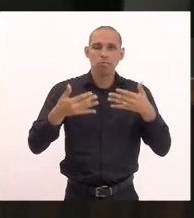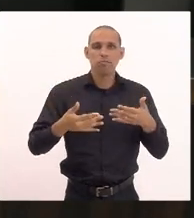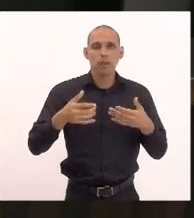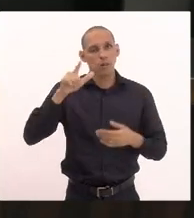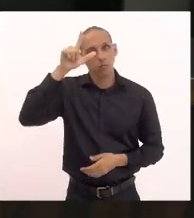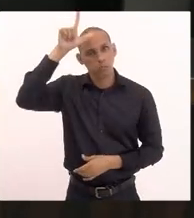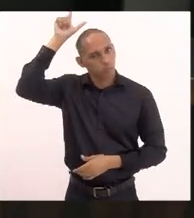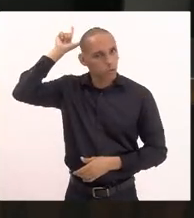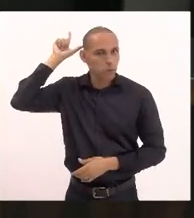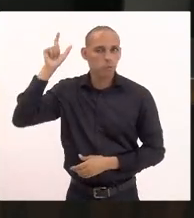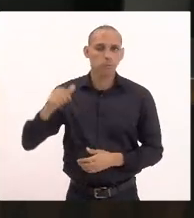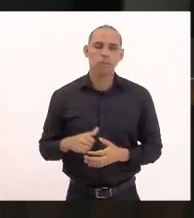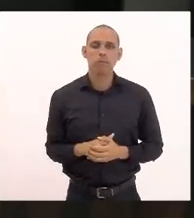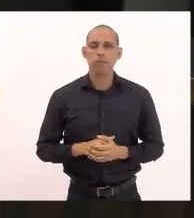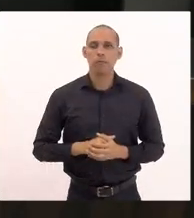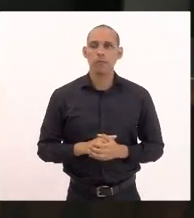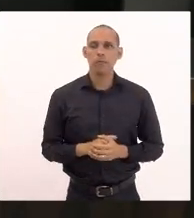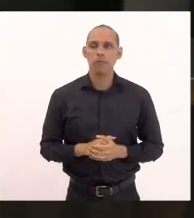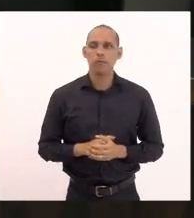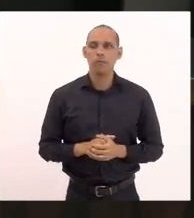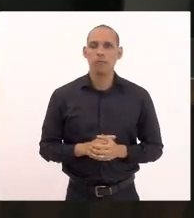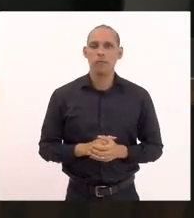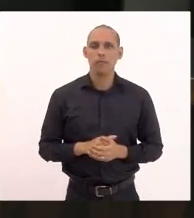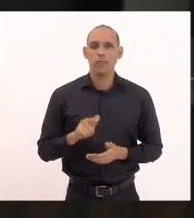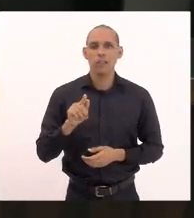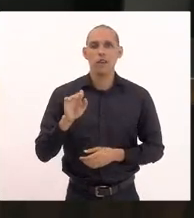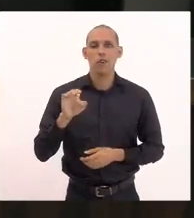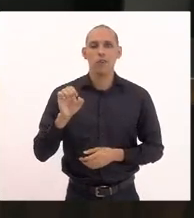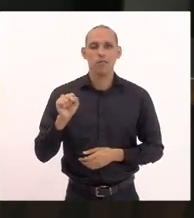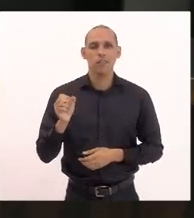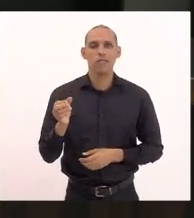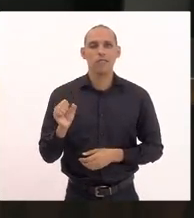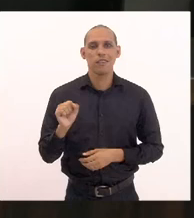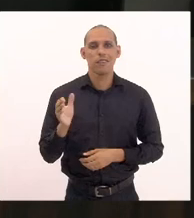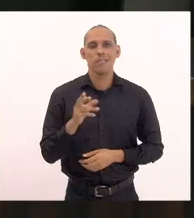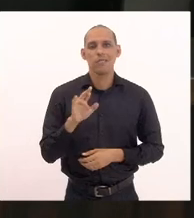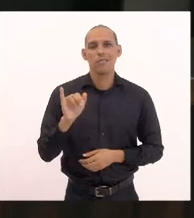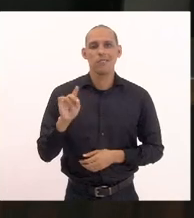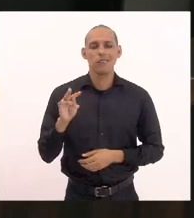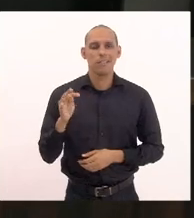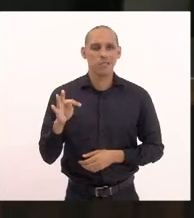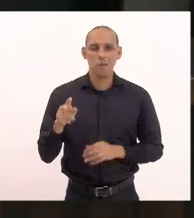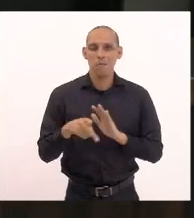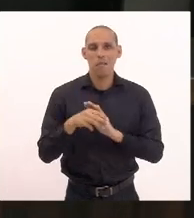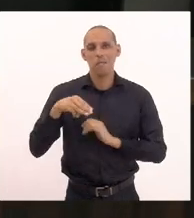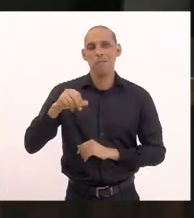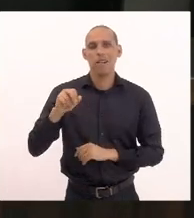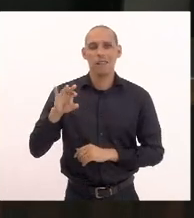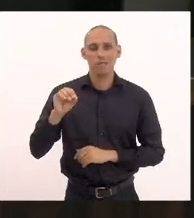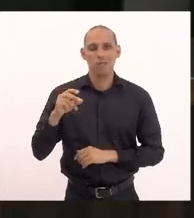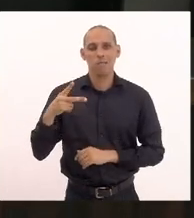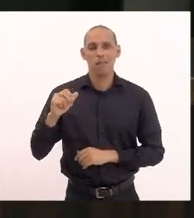Luiz Paulo. Como é que é? Ghostwrite. Do Márcio Pacheco.